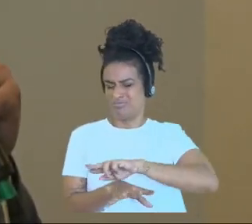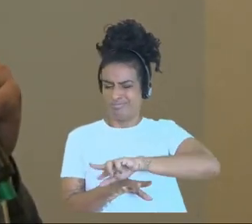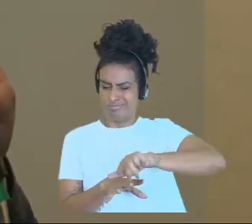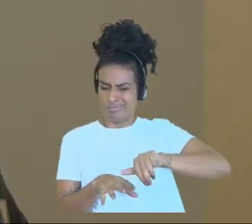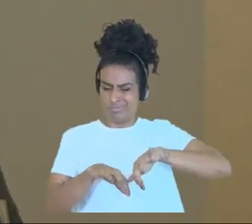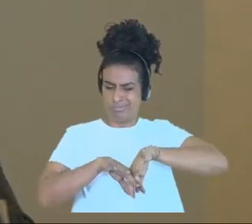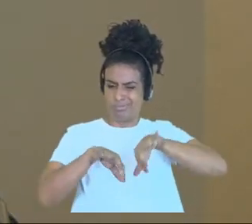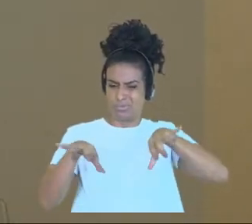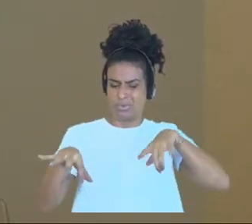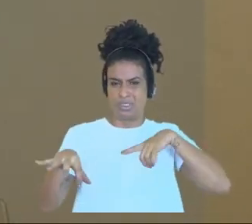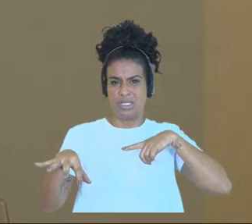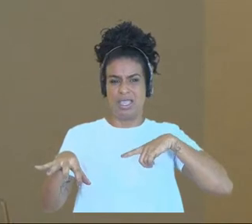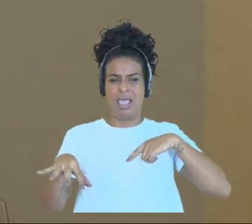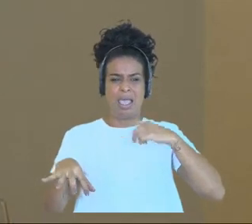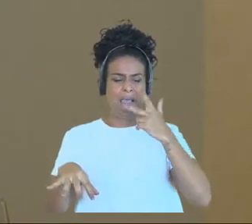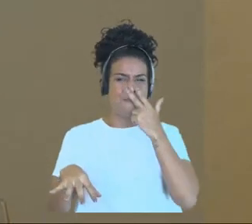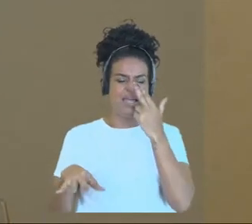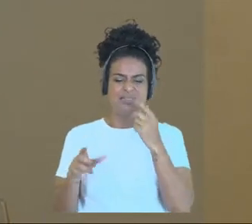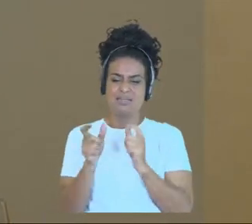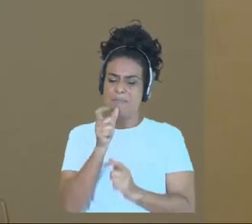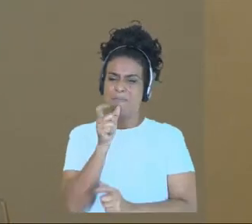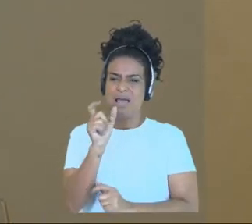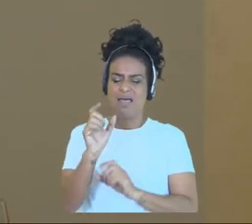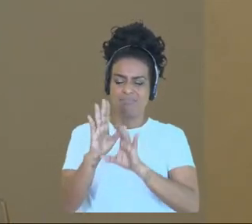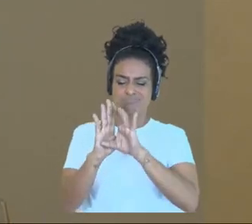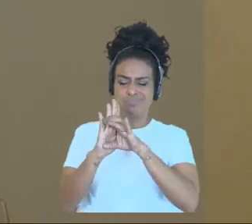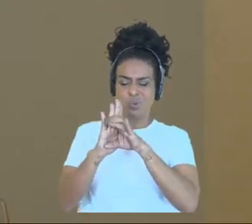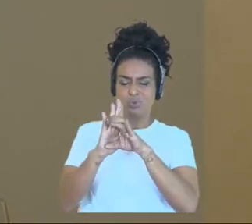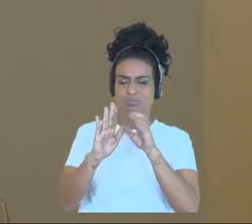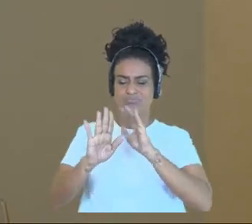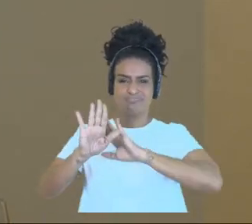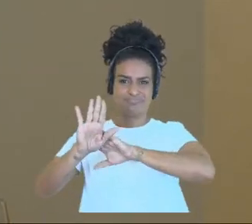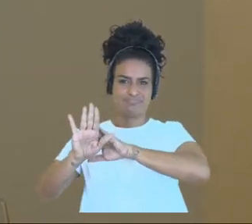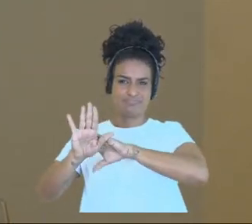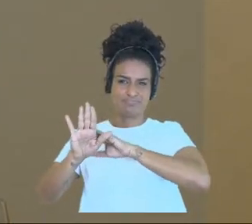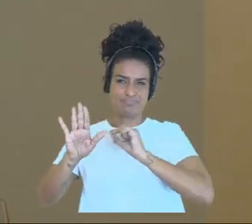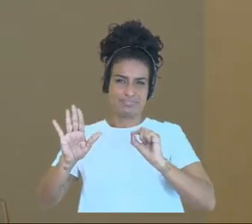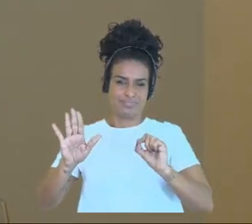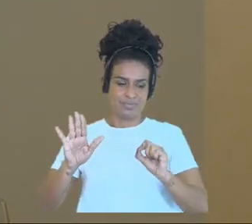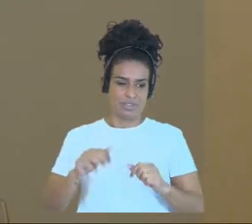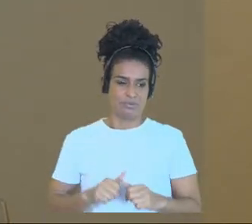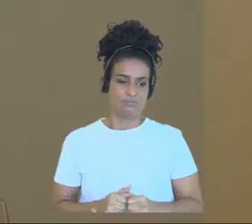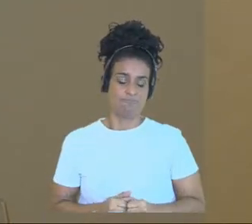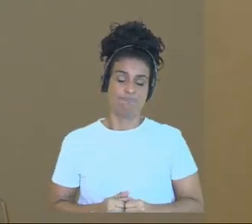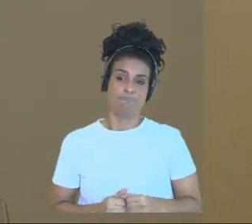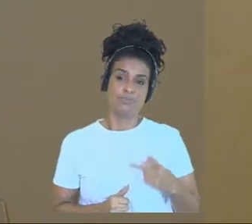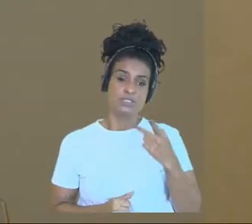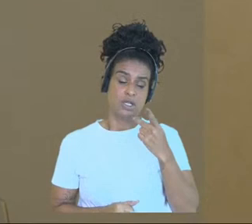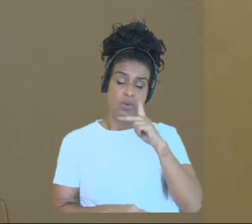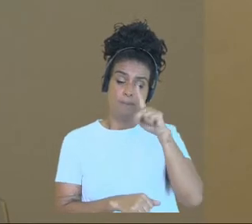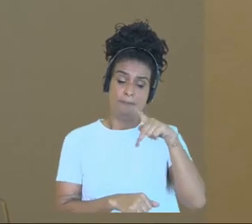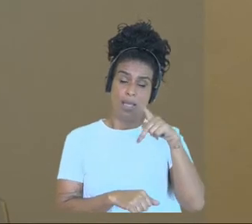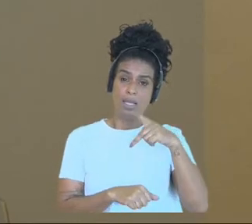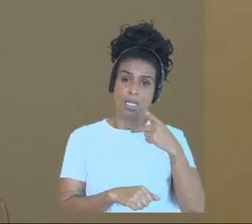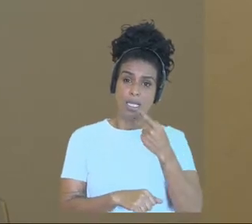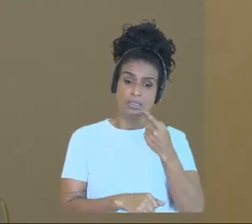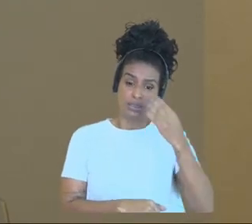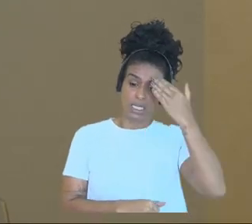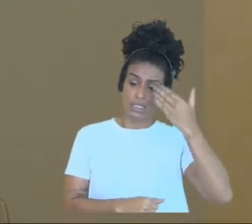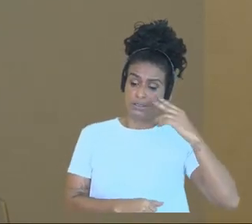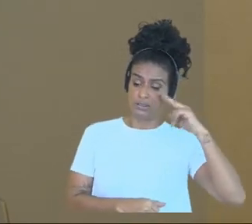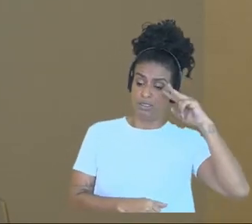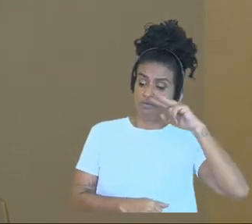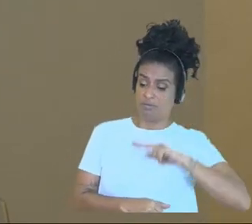palavra ideológica. Então, aquela que é a reputação internacional do Brasil, de